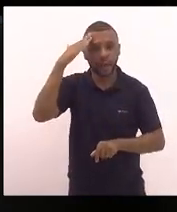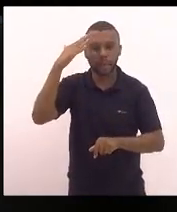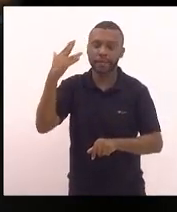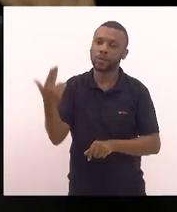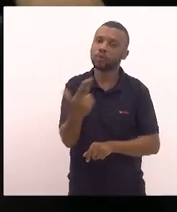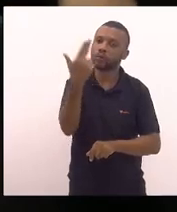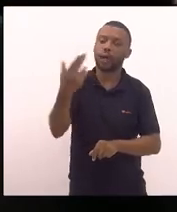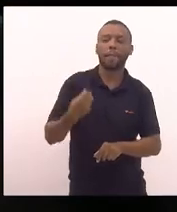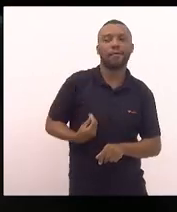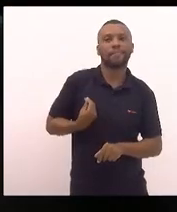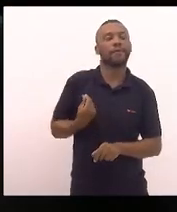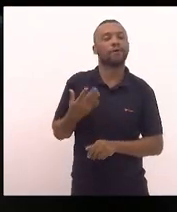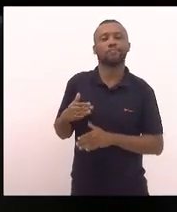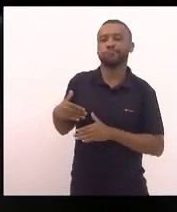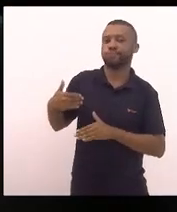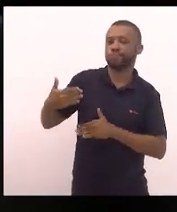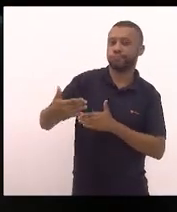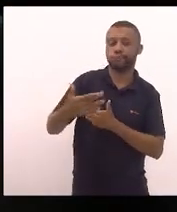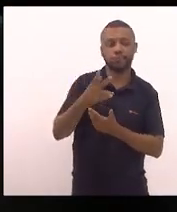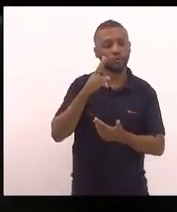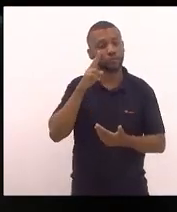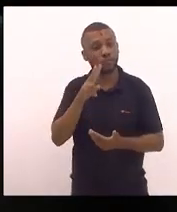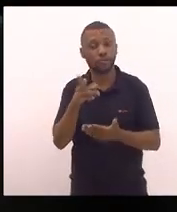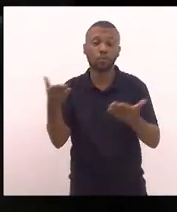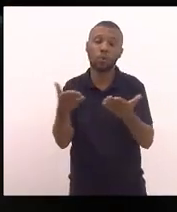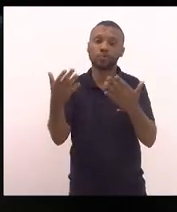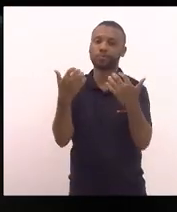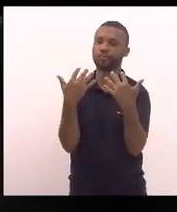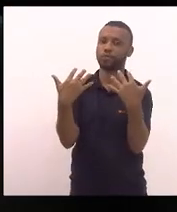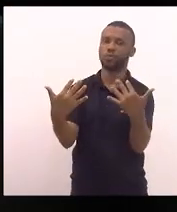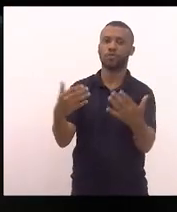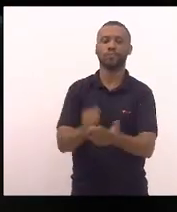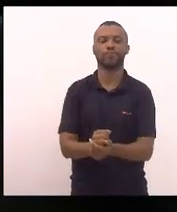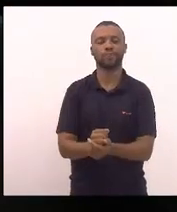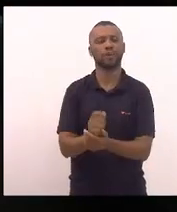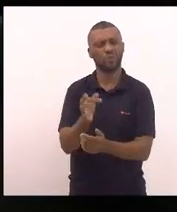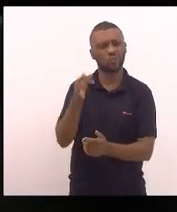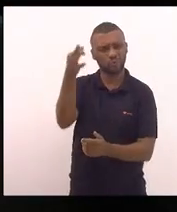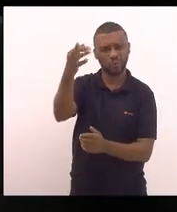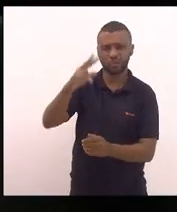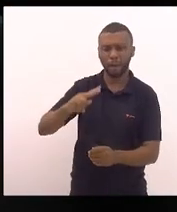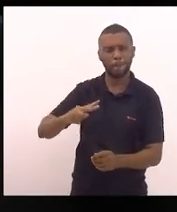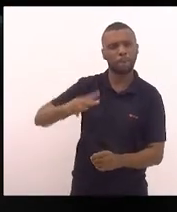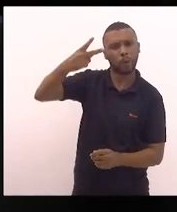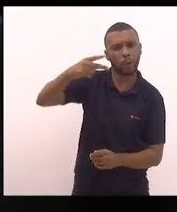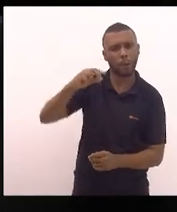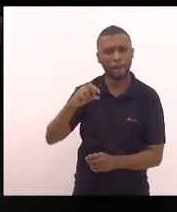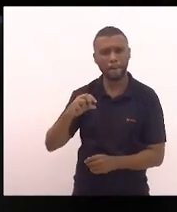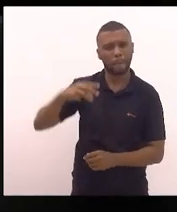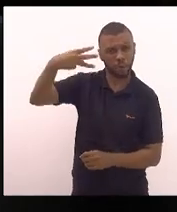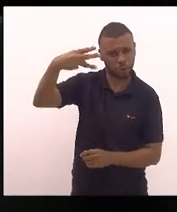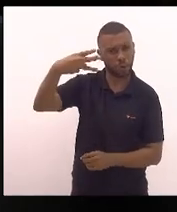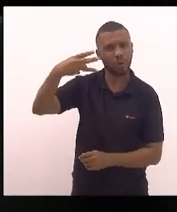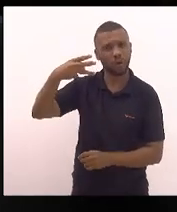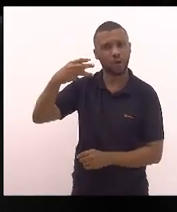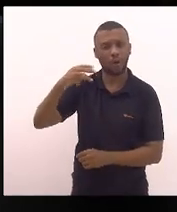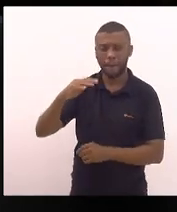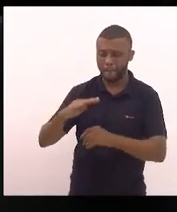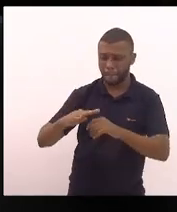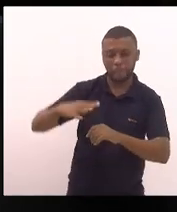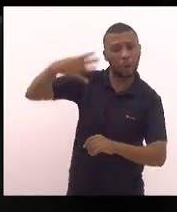assim. E isso que eu estou vendo aqui irá se duplicar, ou triplicar, ou